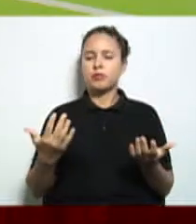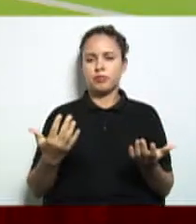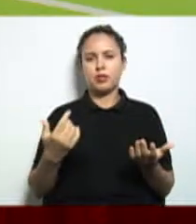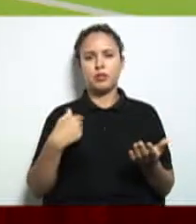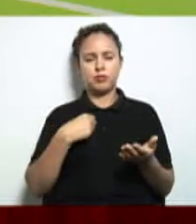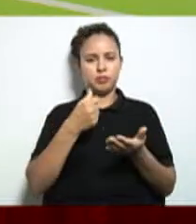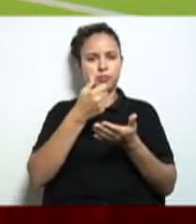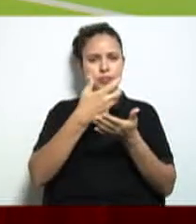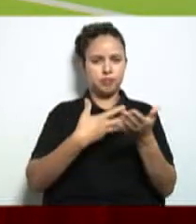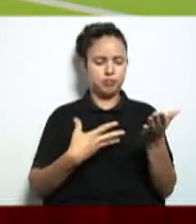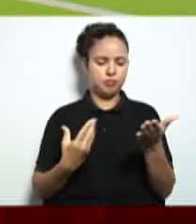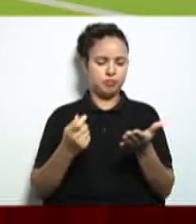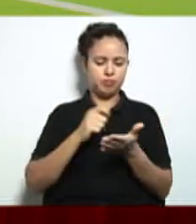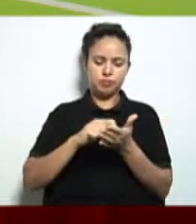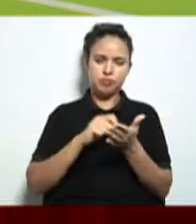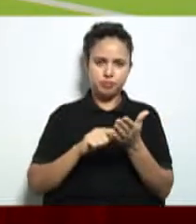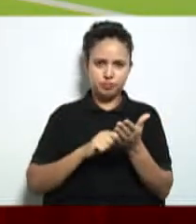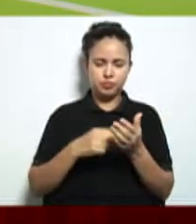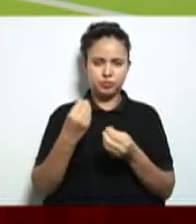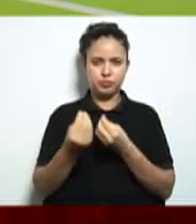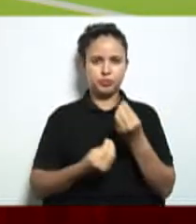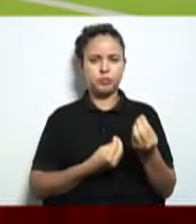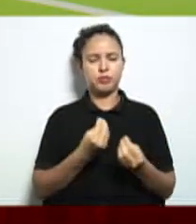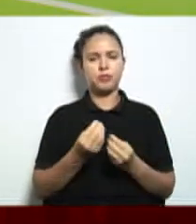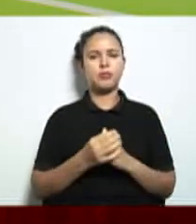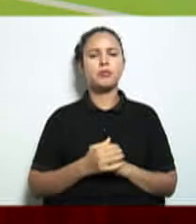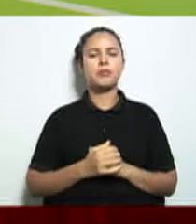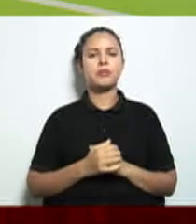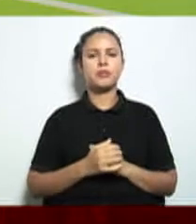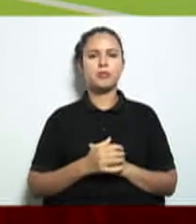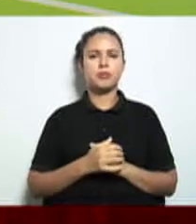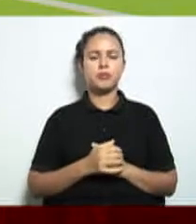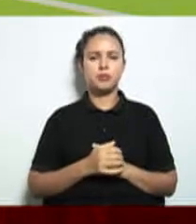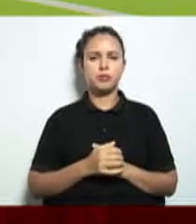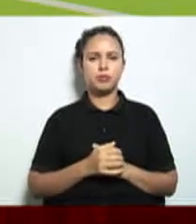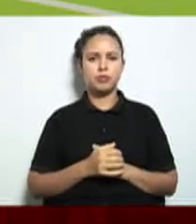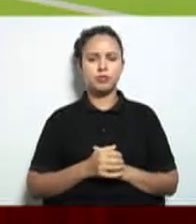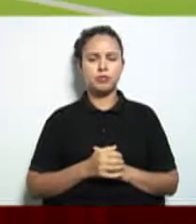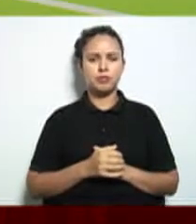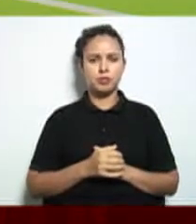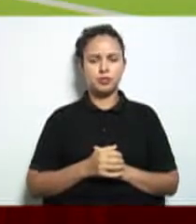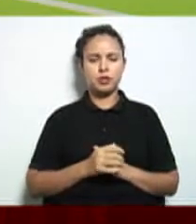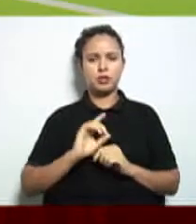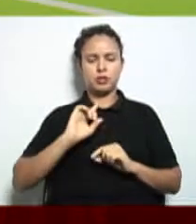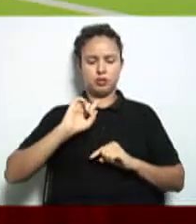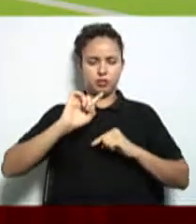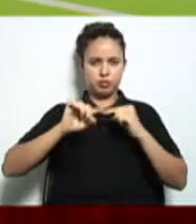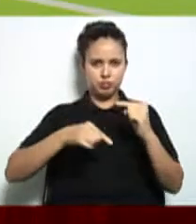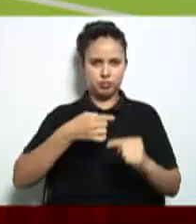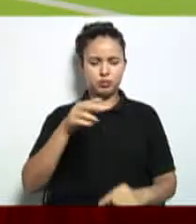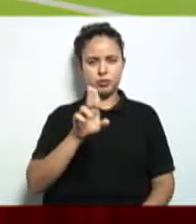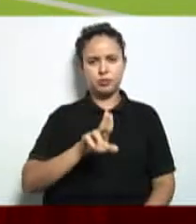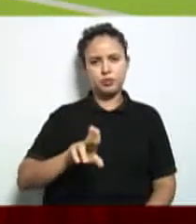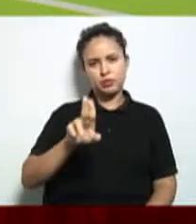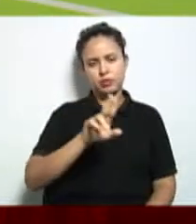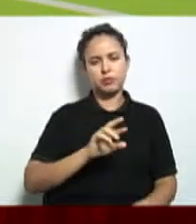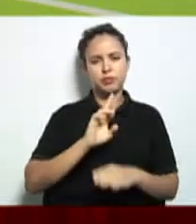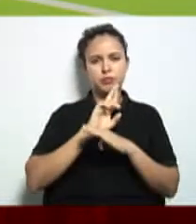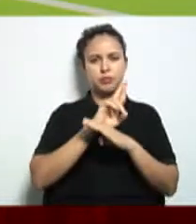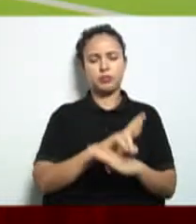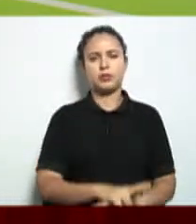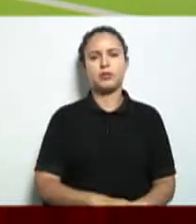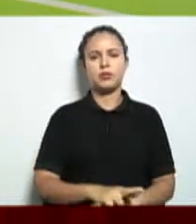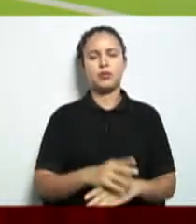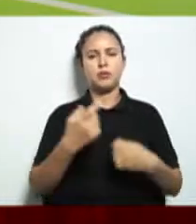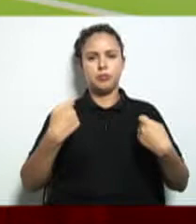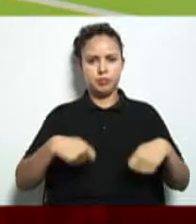dizer como acontece a minha pesquisa. Depois eu tenho que traçar os recursos. Se eu for fazer uma pesquisa, eu tenho que saber do que eu preciso.